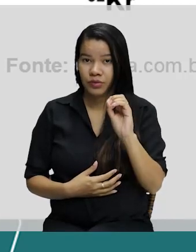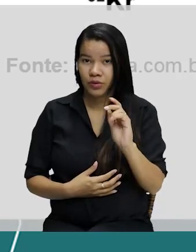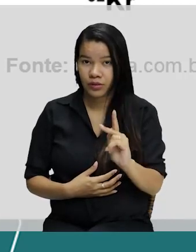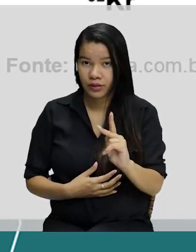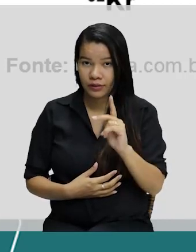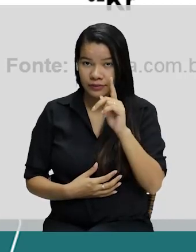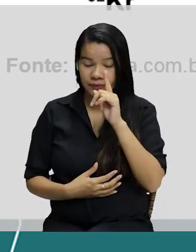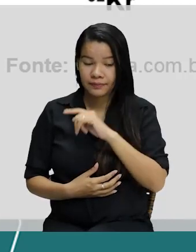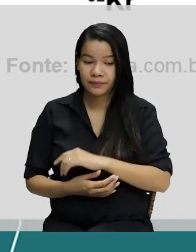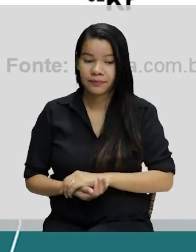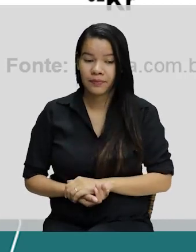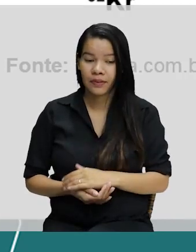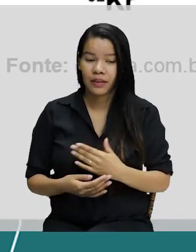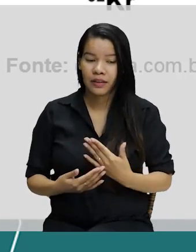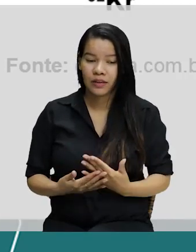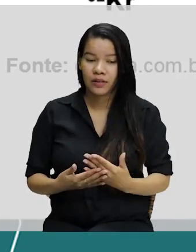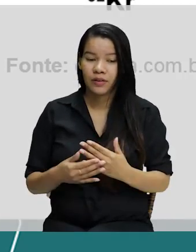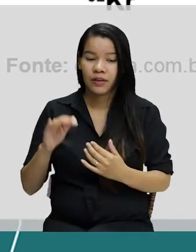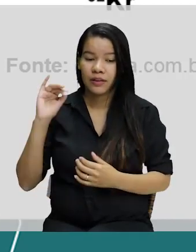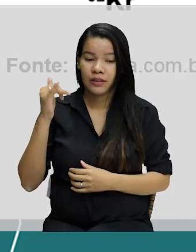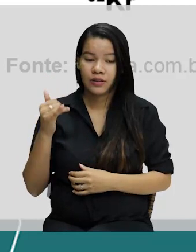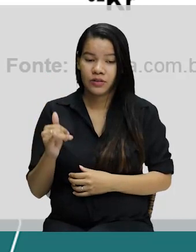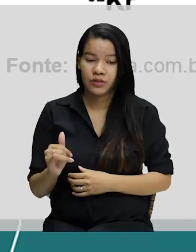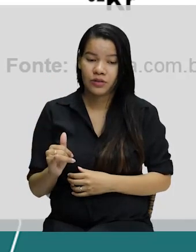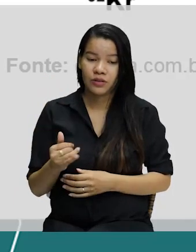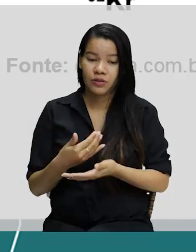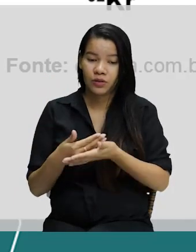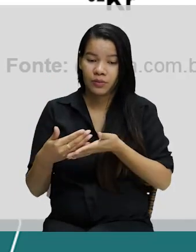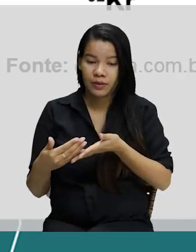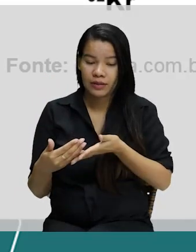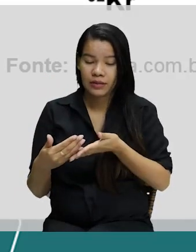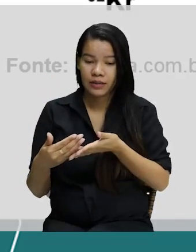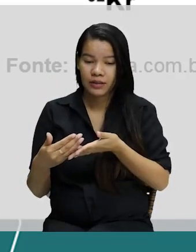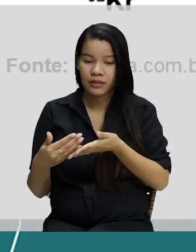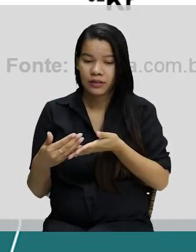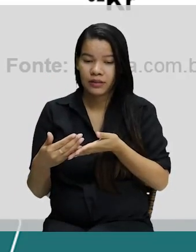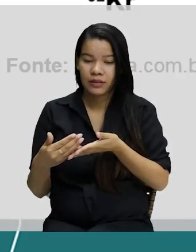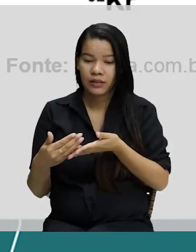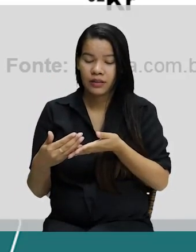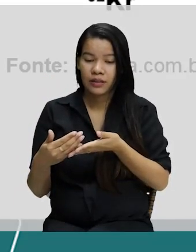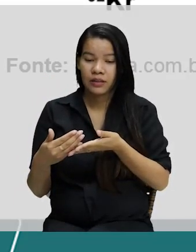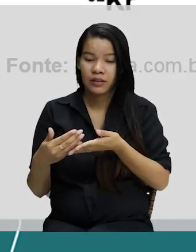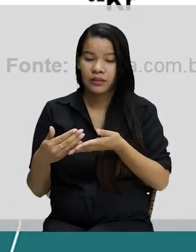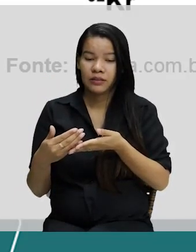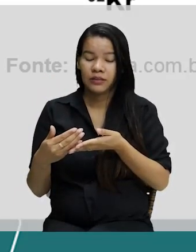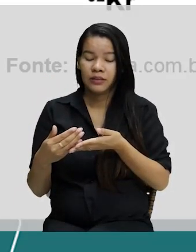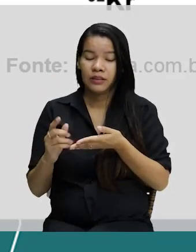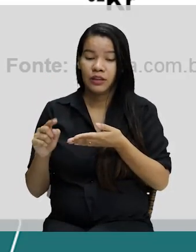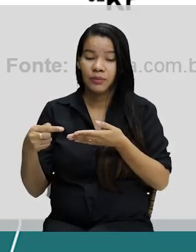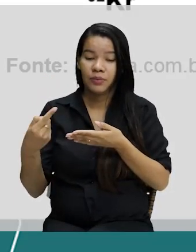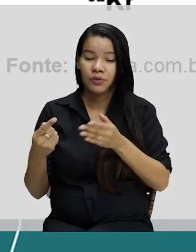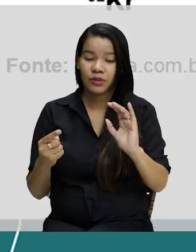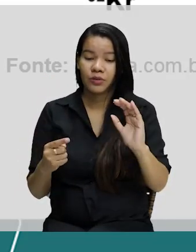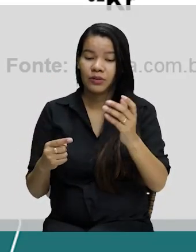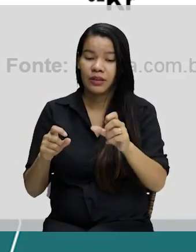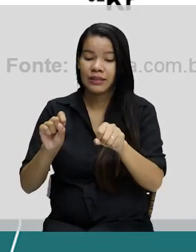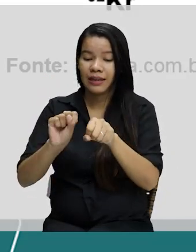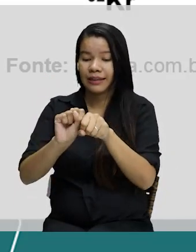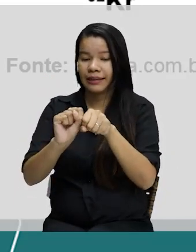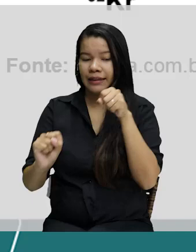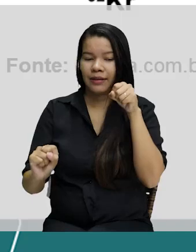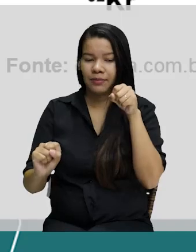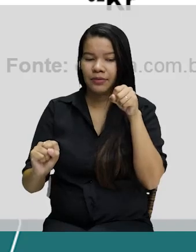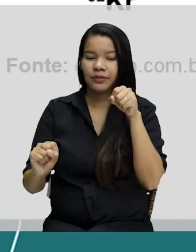nuclear surge a partir da fissão. Fissão quer dizer quebra. A fissão de núcleos atômicos